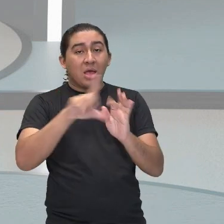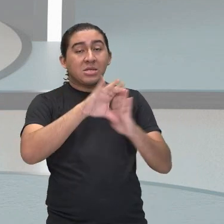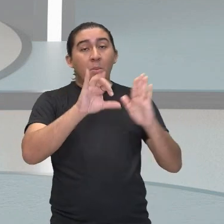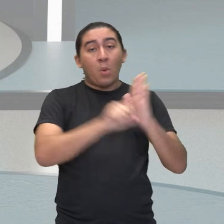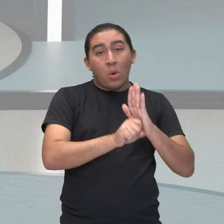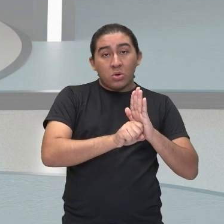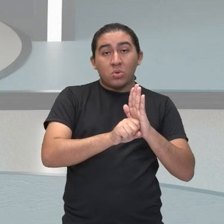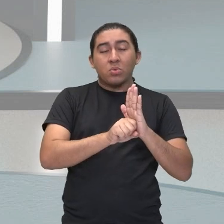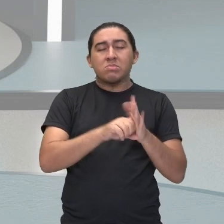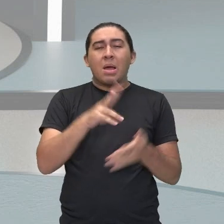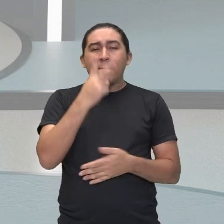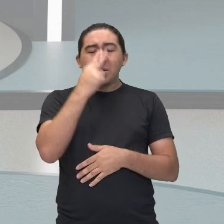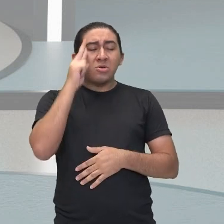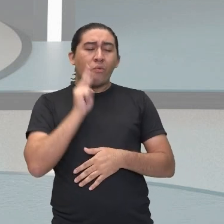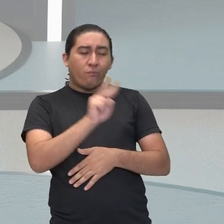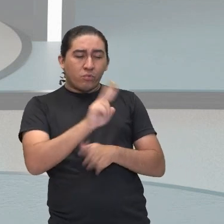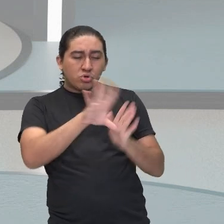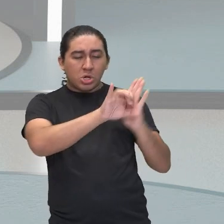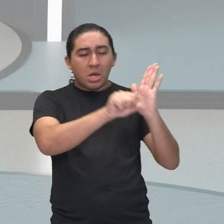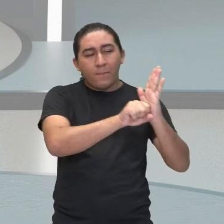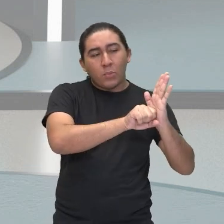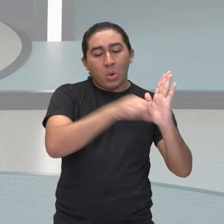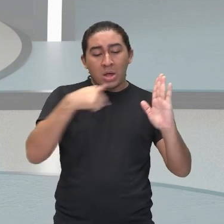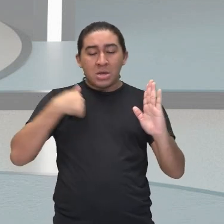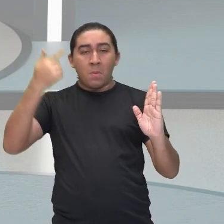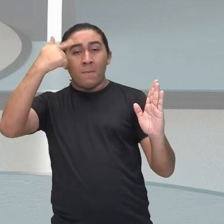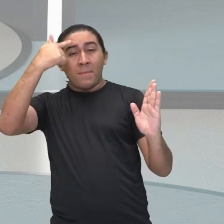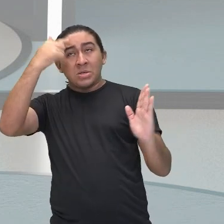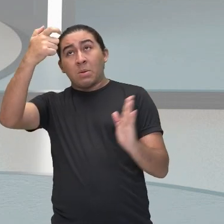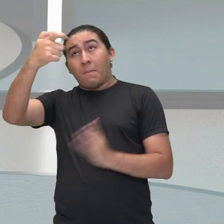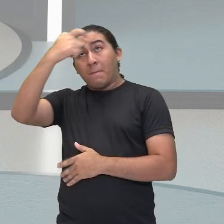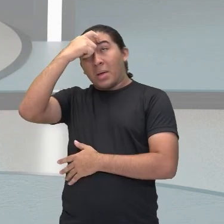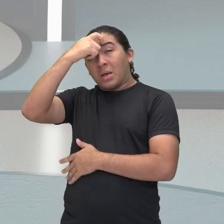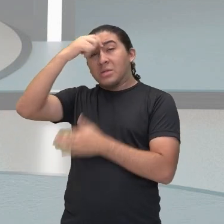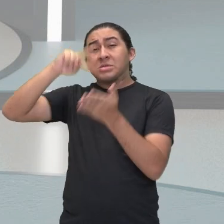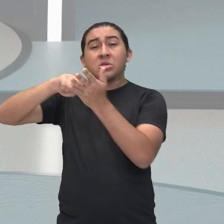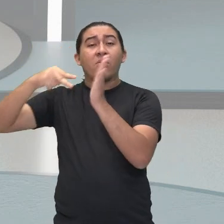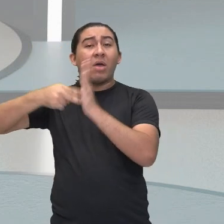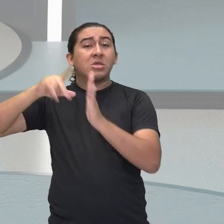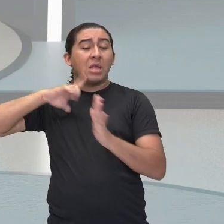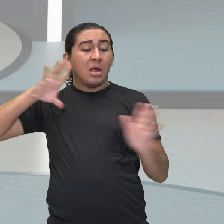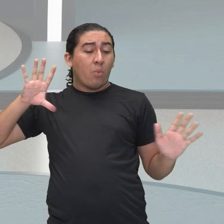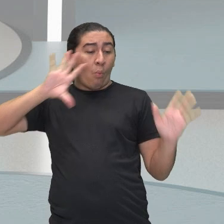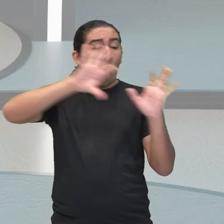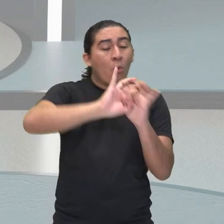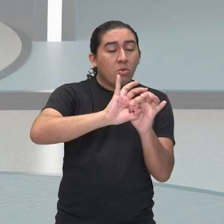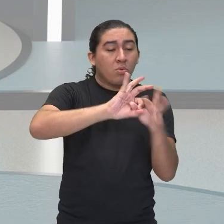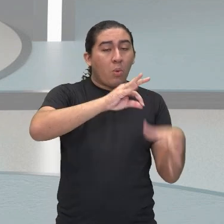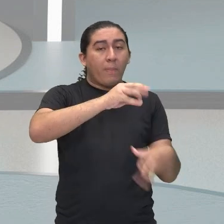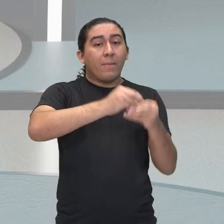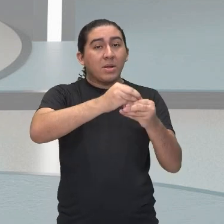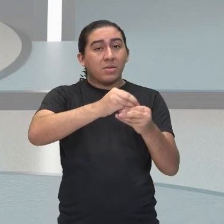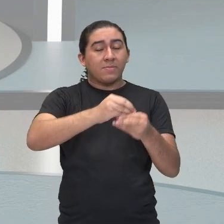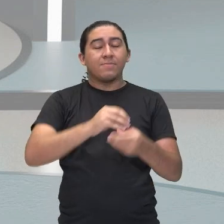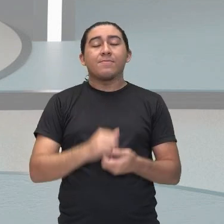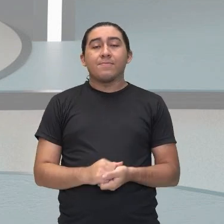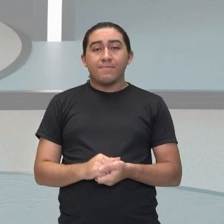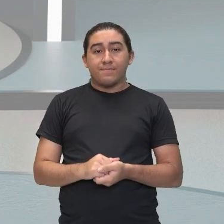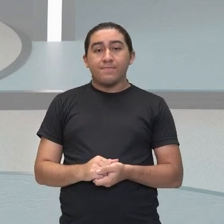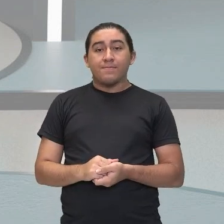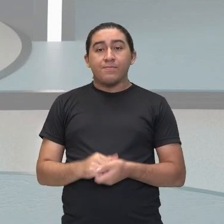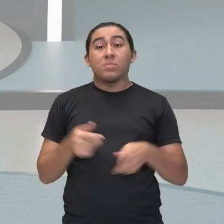a atribuir uma relevância para aquilo, trazendo dessa forma a questão